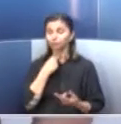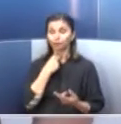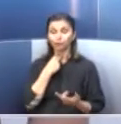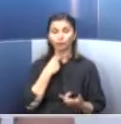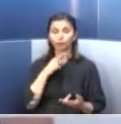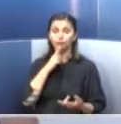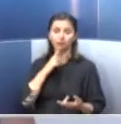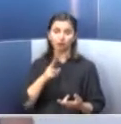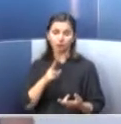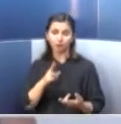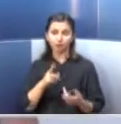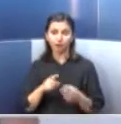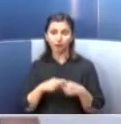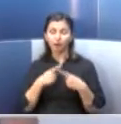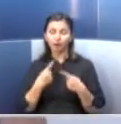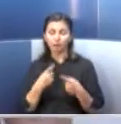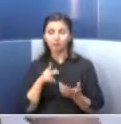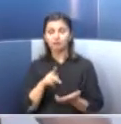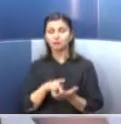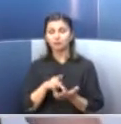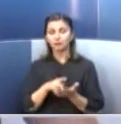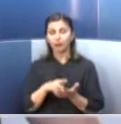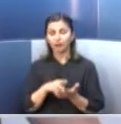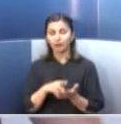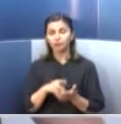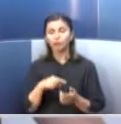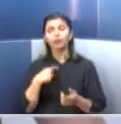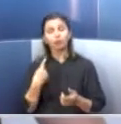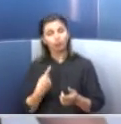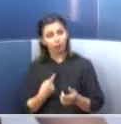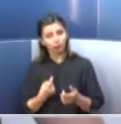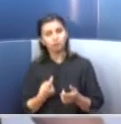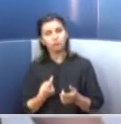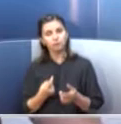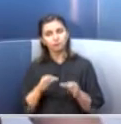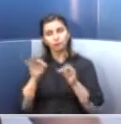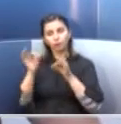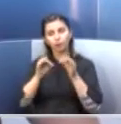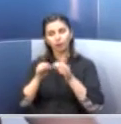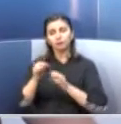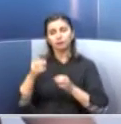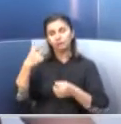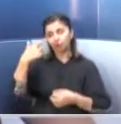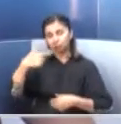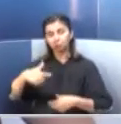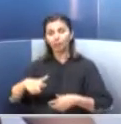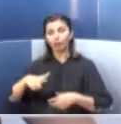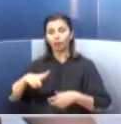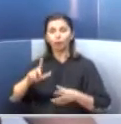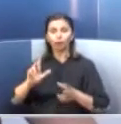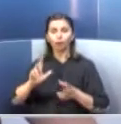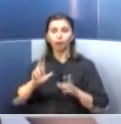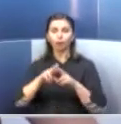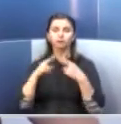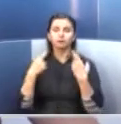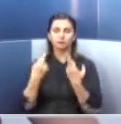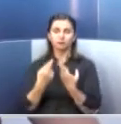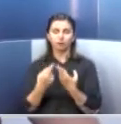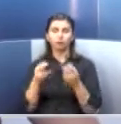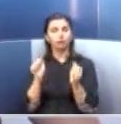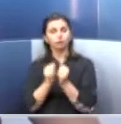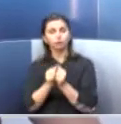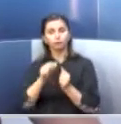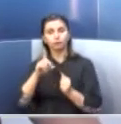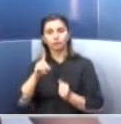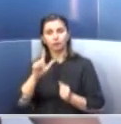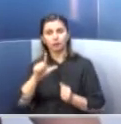caso. Fato é que nós iremos promover outras reuniões, a comissão, claro, juntamente com o DLO